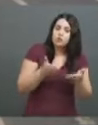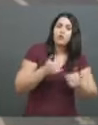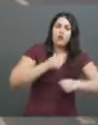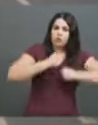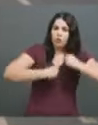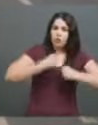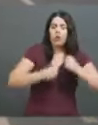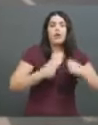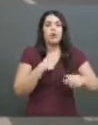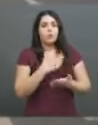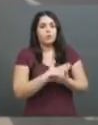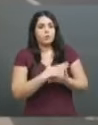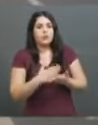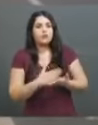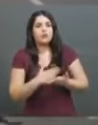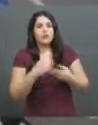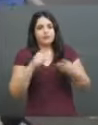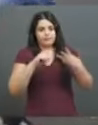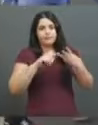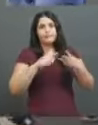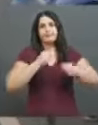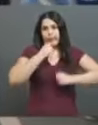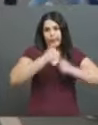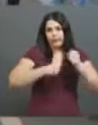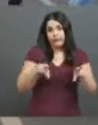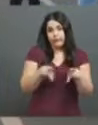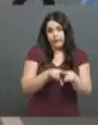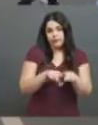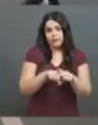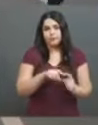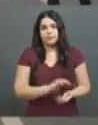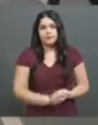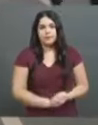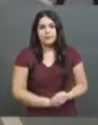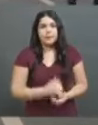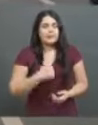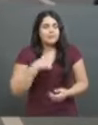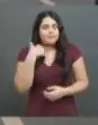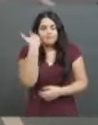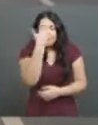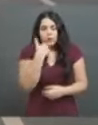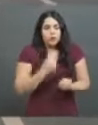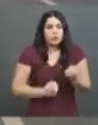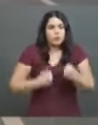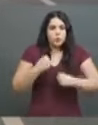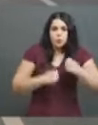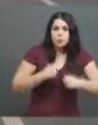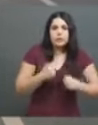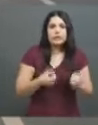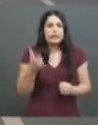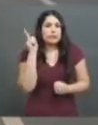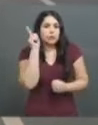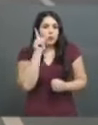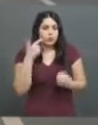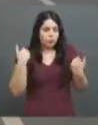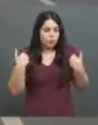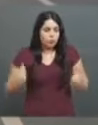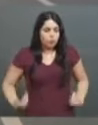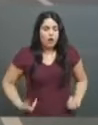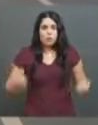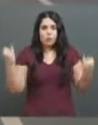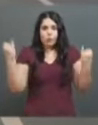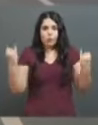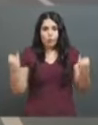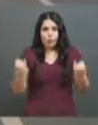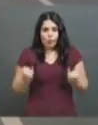comecei já mais uma terceira atividade, que era a corrida. E apaixonei pela corrida, consegui entrar em forma, emagreci de lá